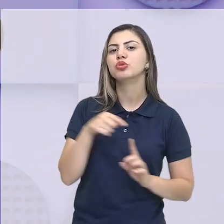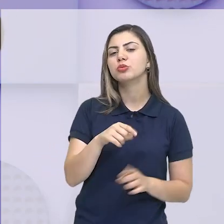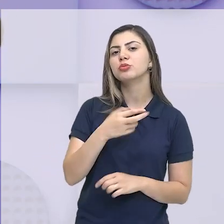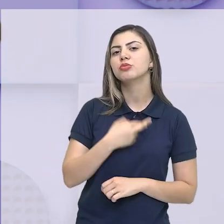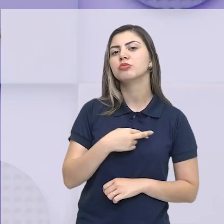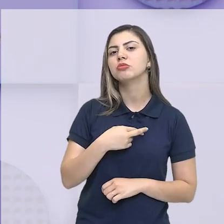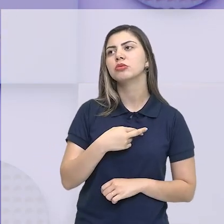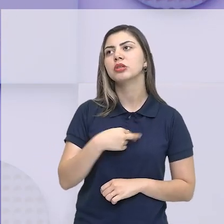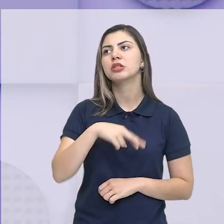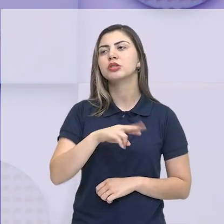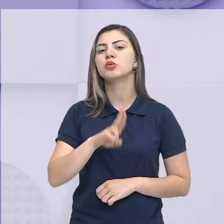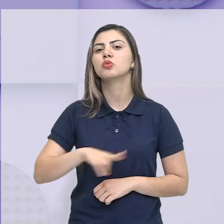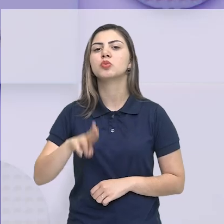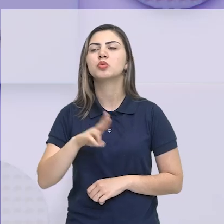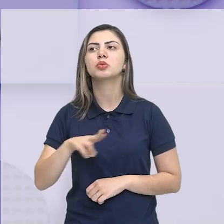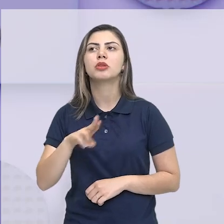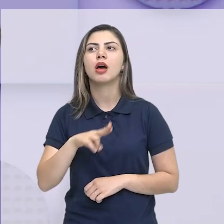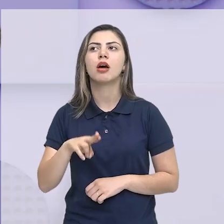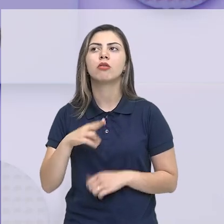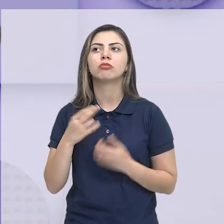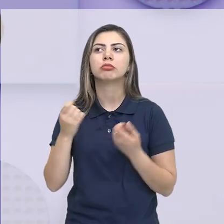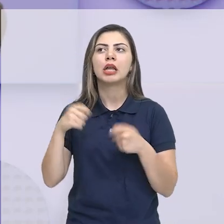se utilizaram para transmitir seu conhecimento?